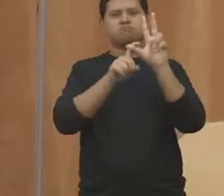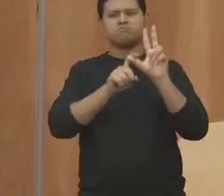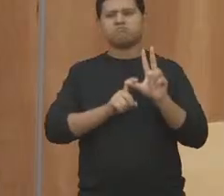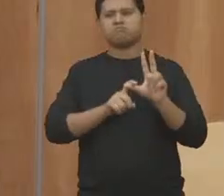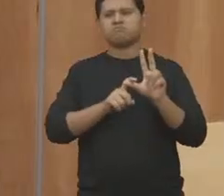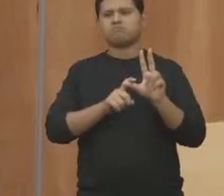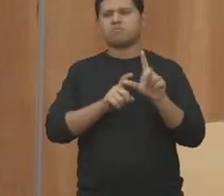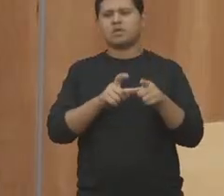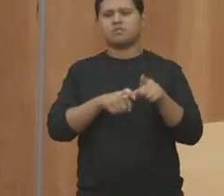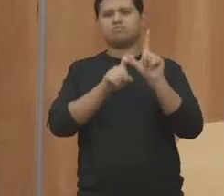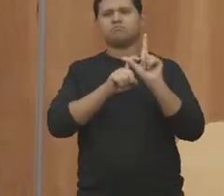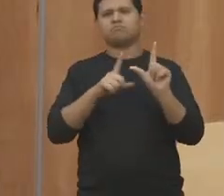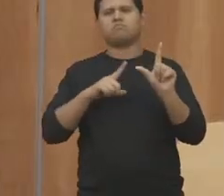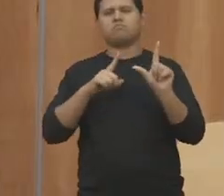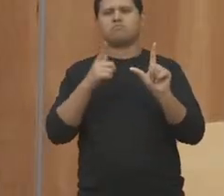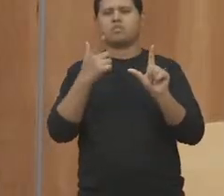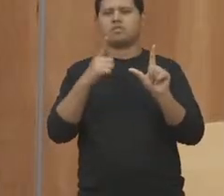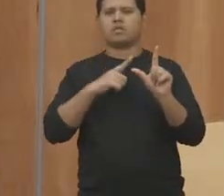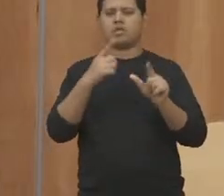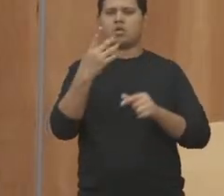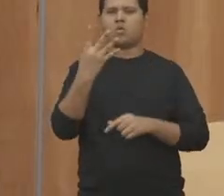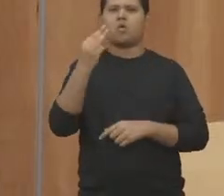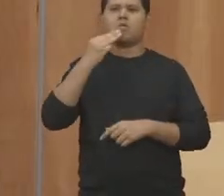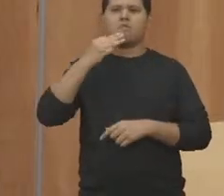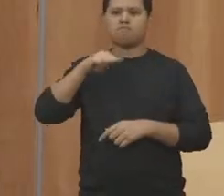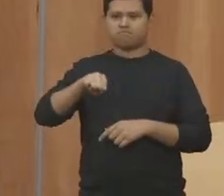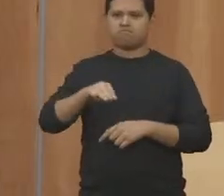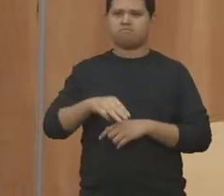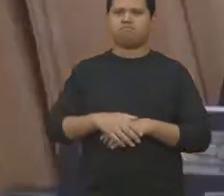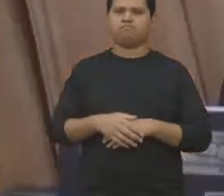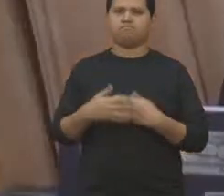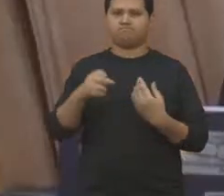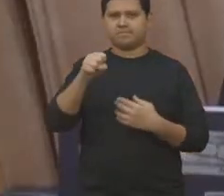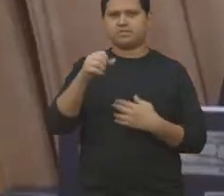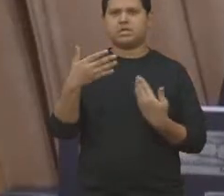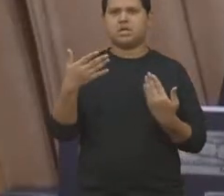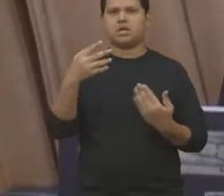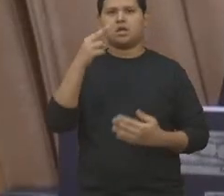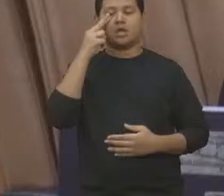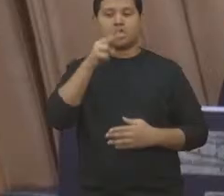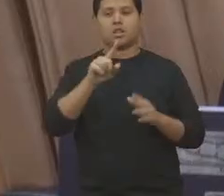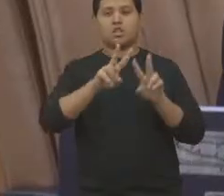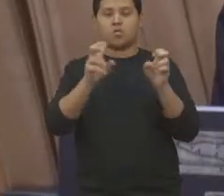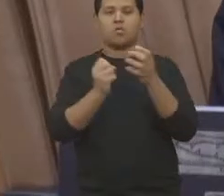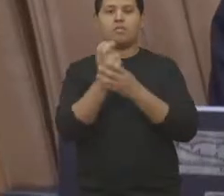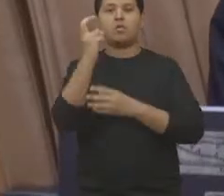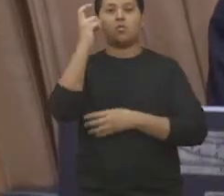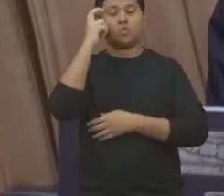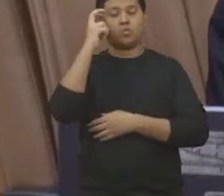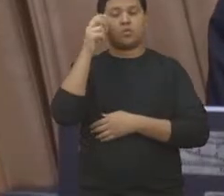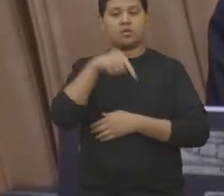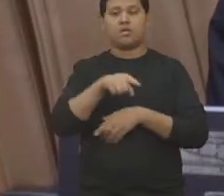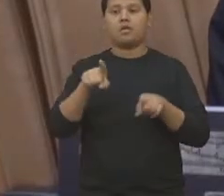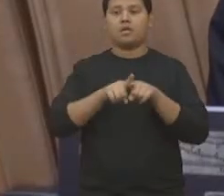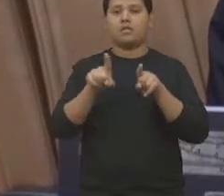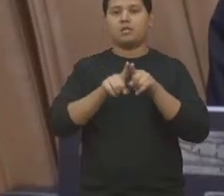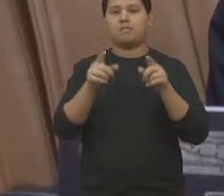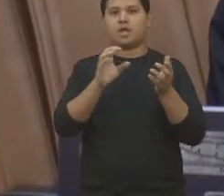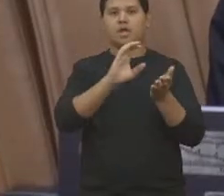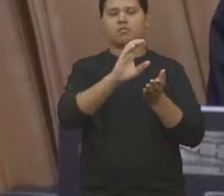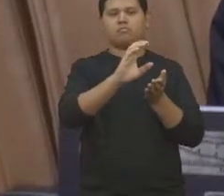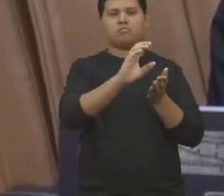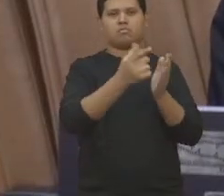de repassar 4 milhões. Certo. Aqui em Cultura, esses recursos do orçamento